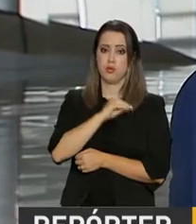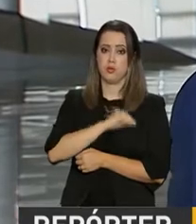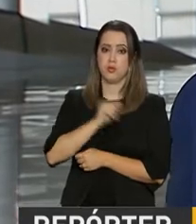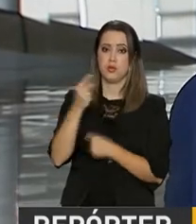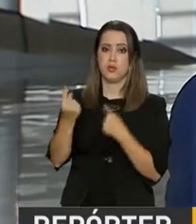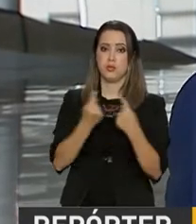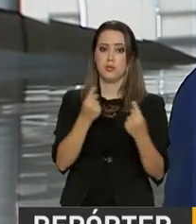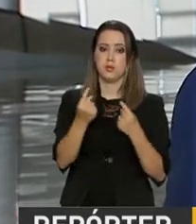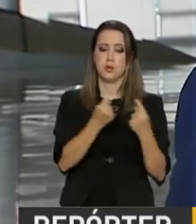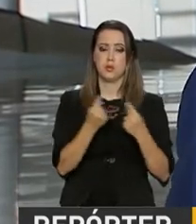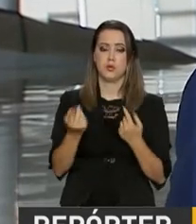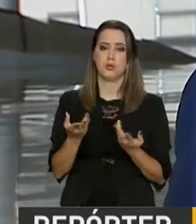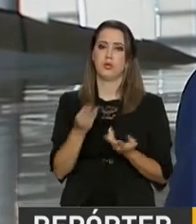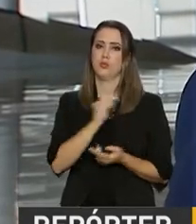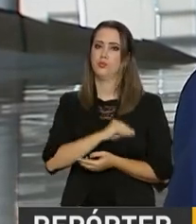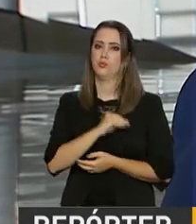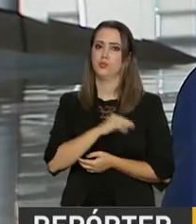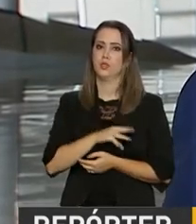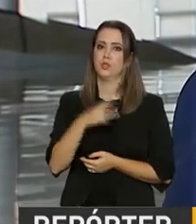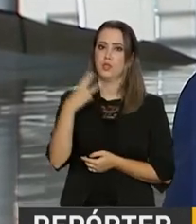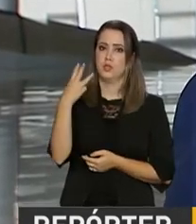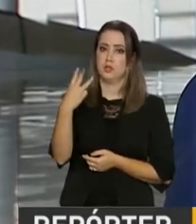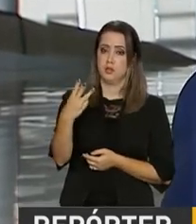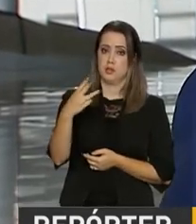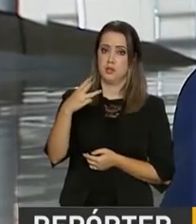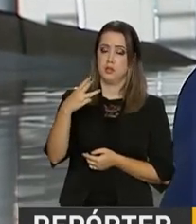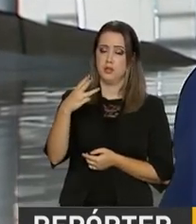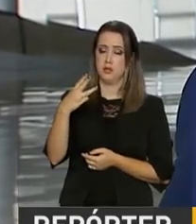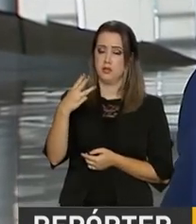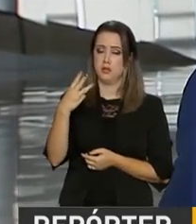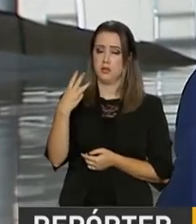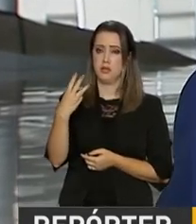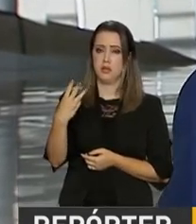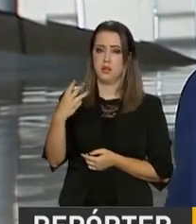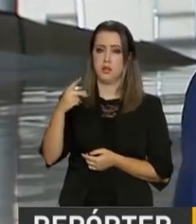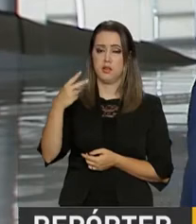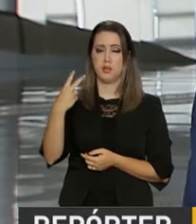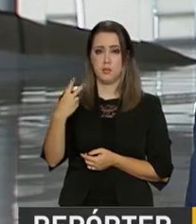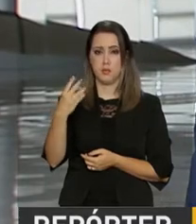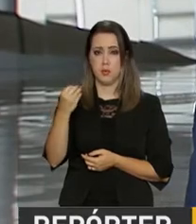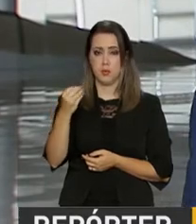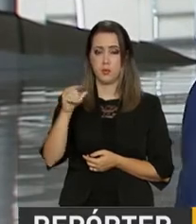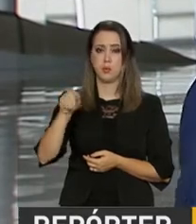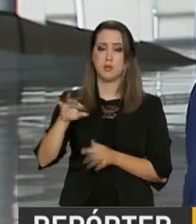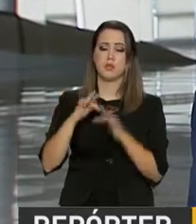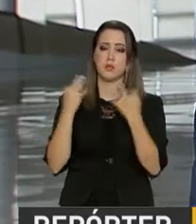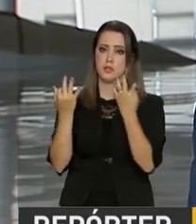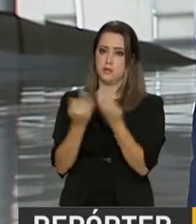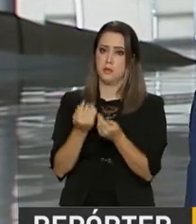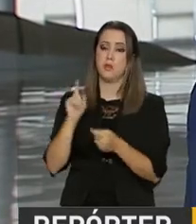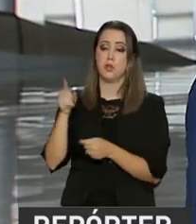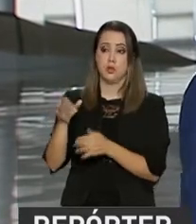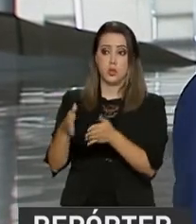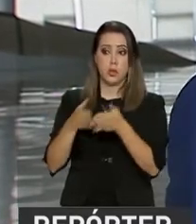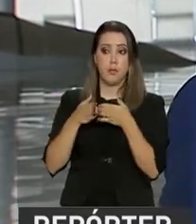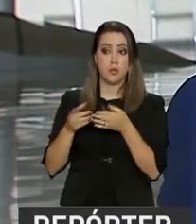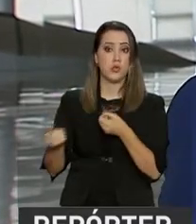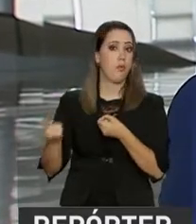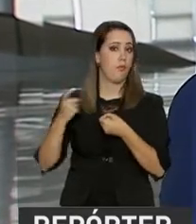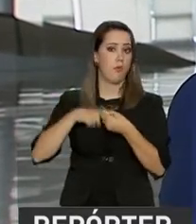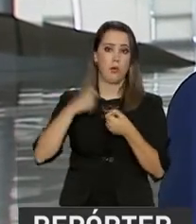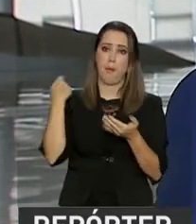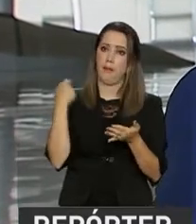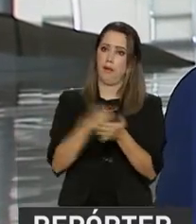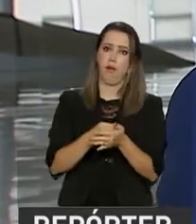capita de renda. São 3.200 famílias que nós já emitimos, inclusive, cobrança de devolução